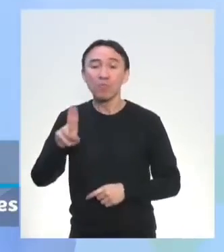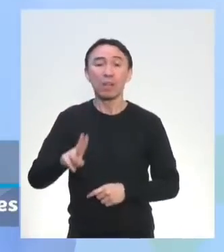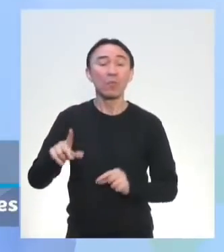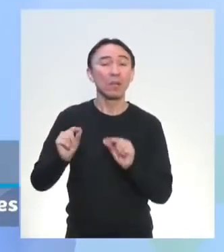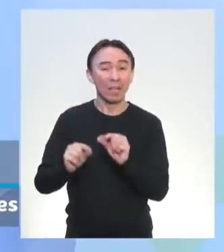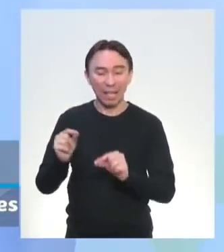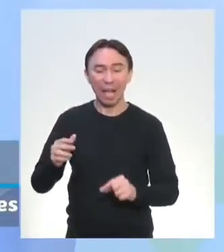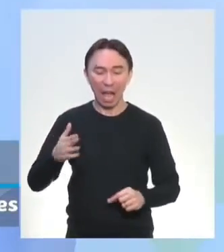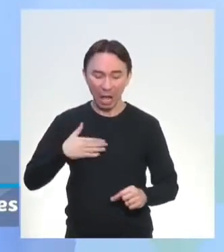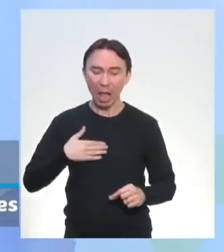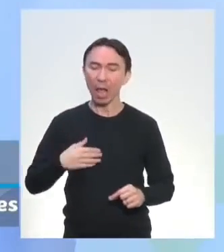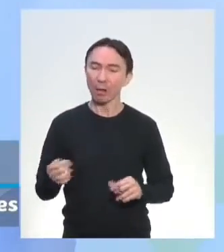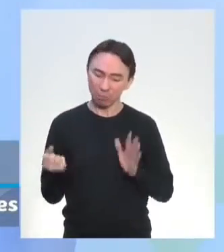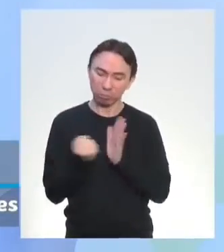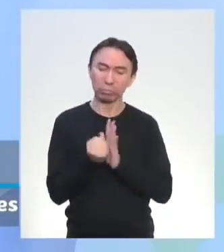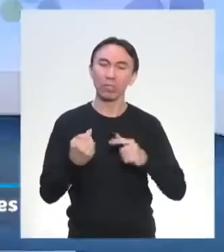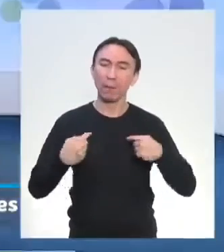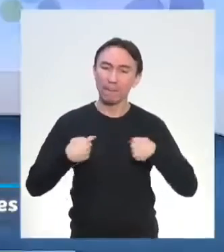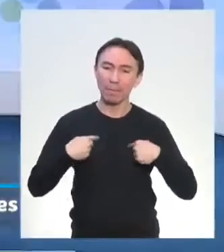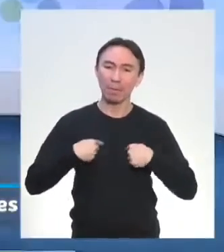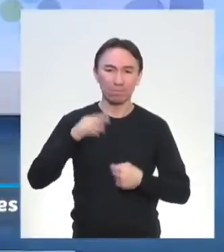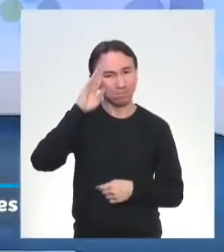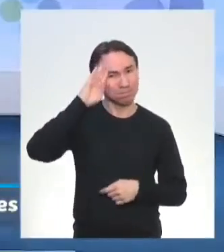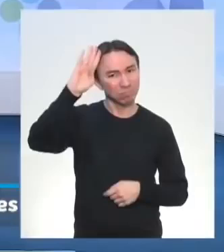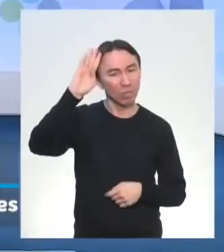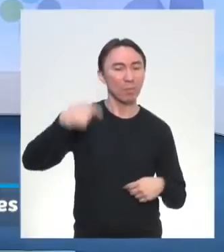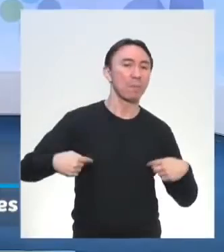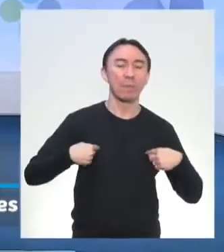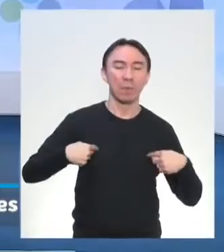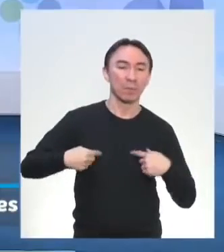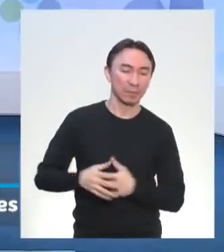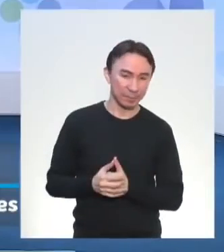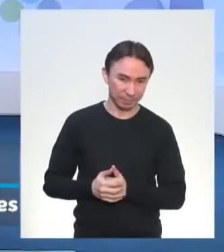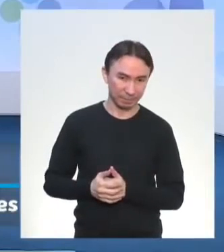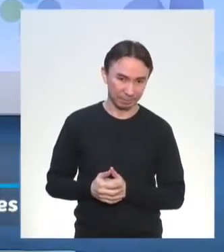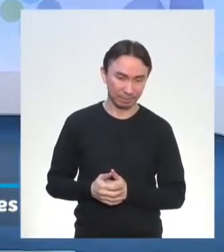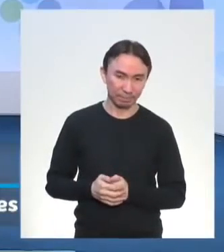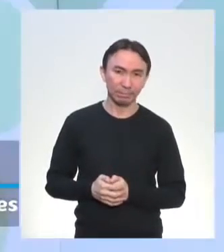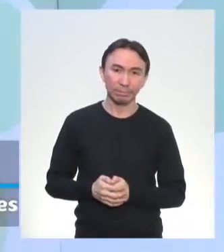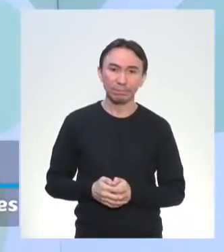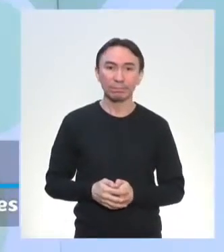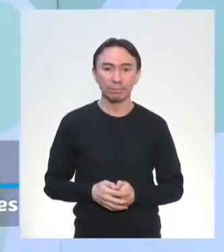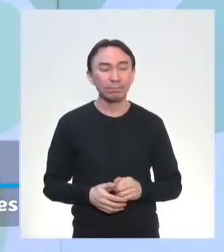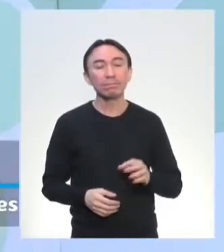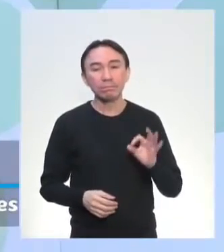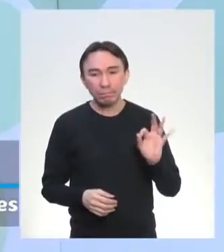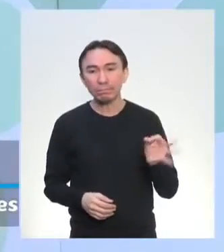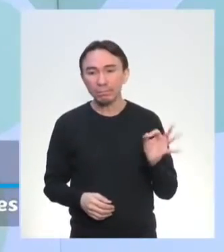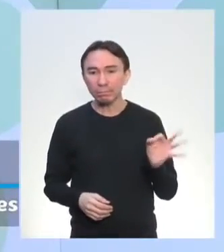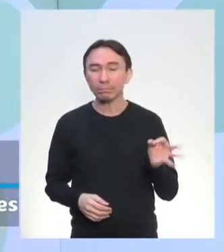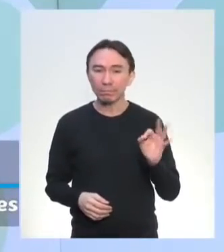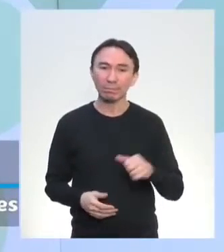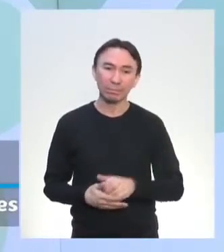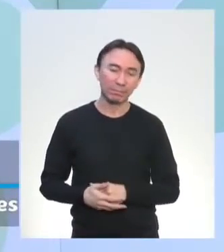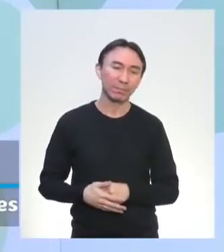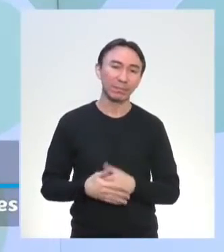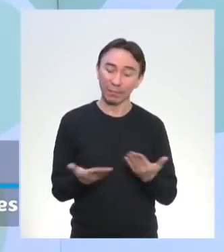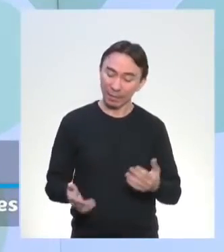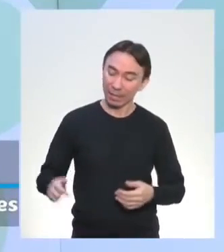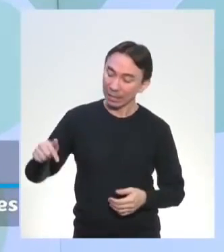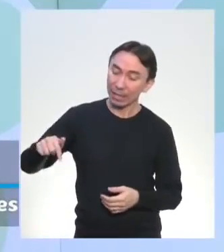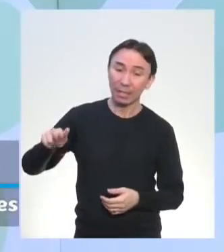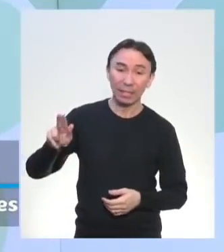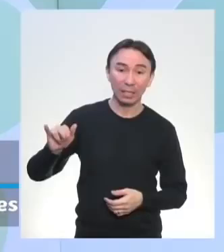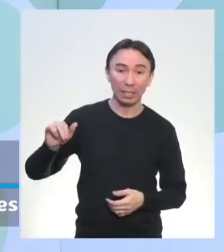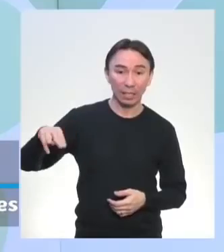sua marca. Então, eles tornou estão a voz fazendo principal dele, isso, né? eles estão fazendo esses comentários aqui. Muito legal. Se tornou a voz principal dele. Então, quando se falava em Quino,